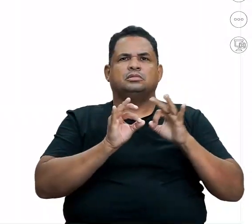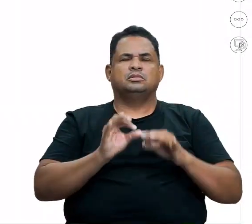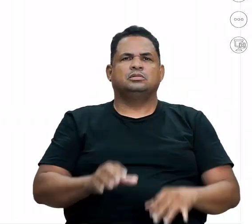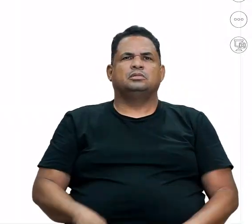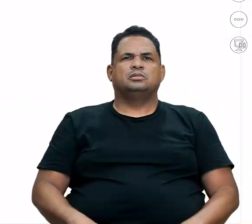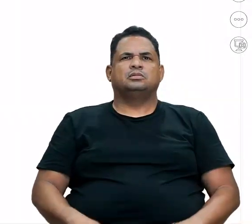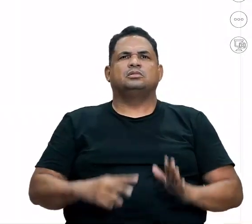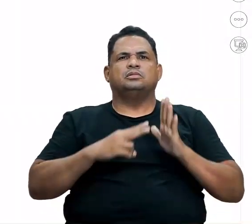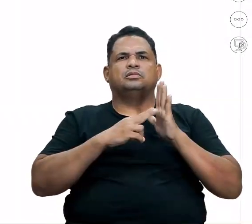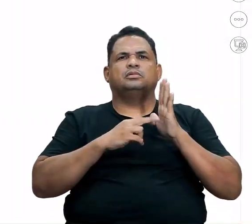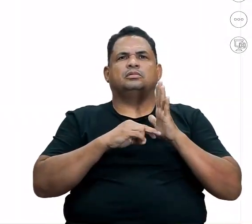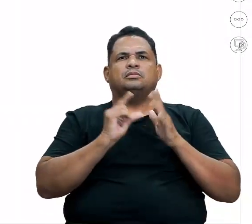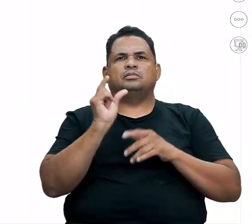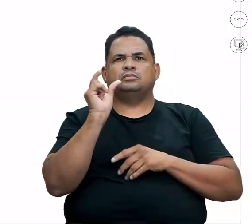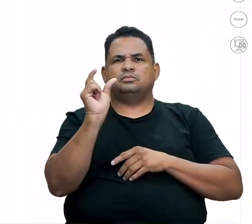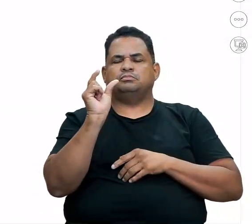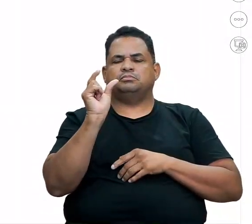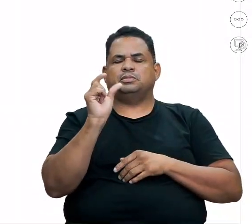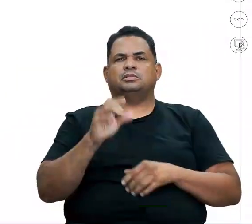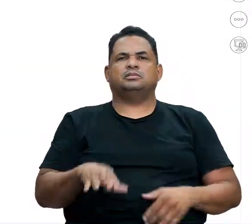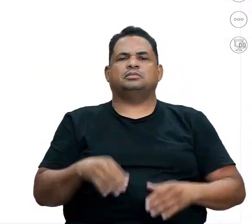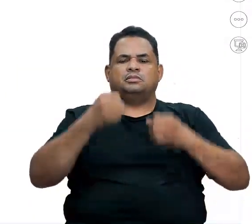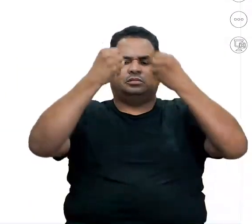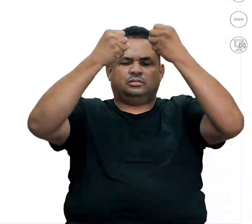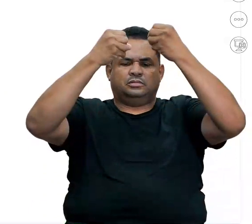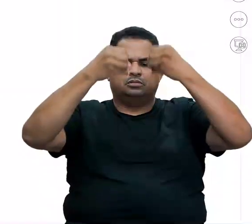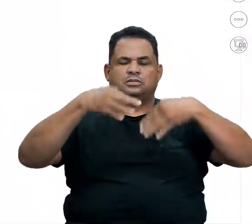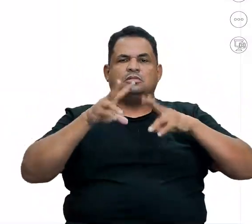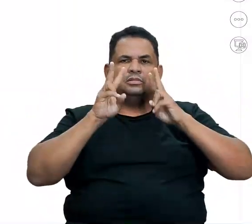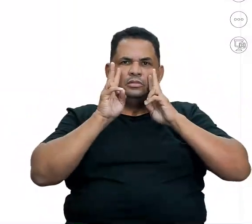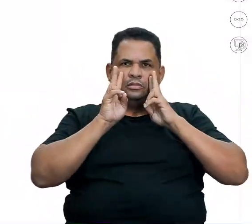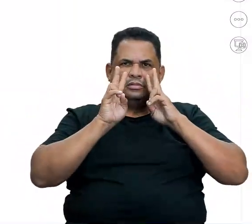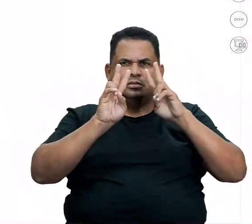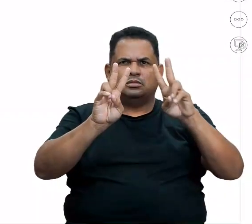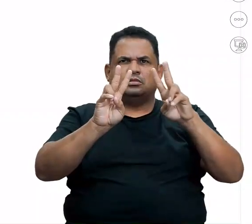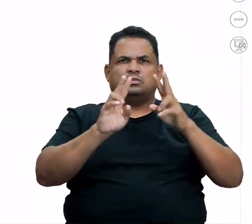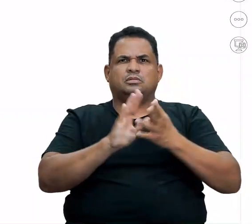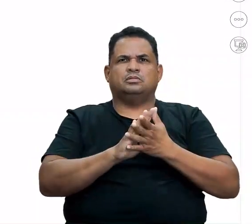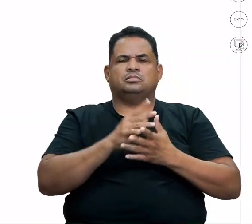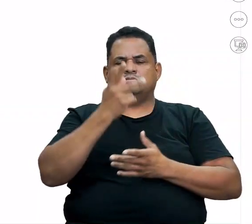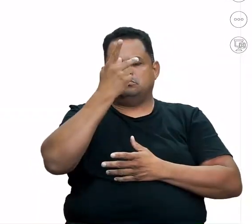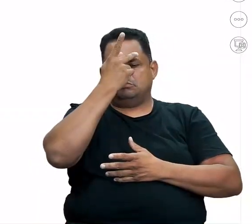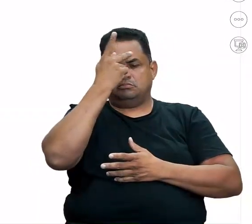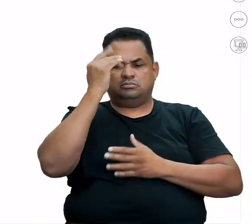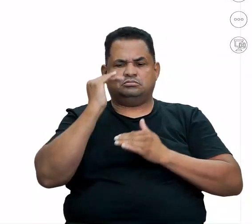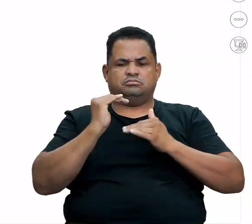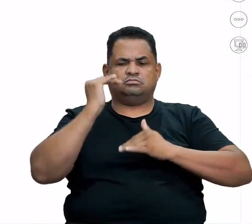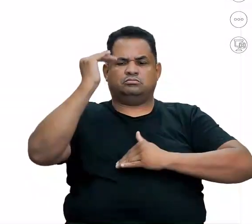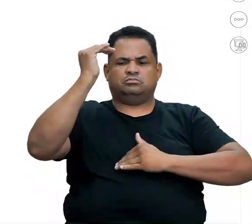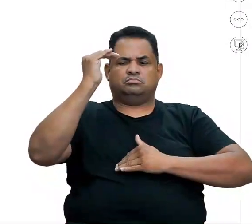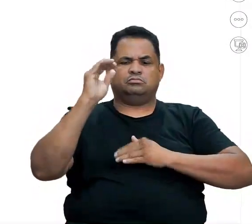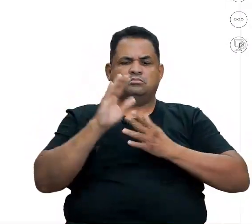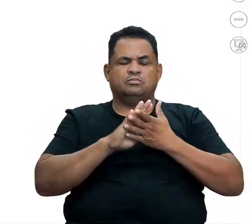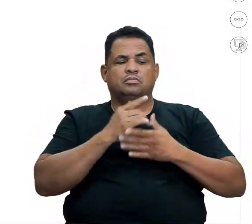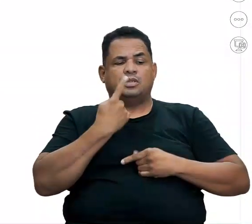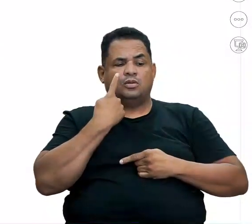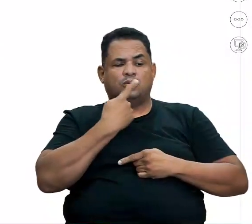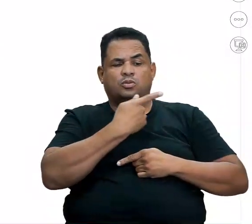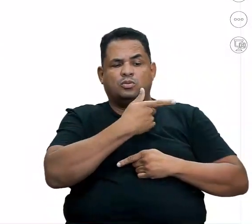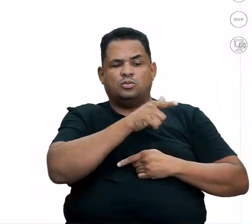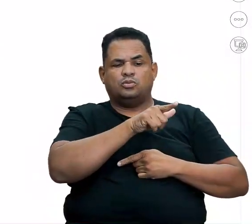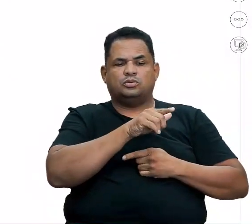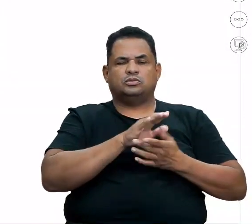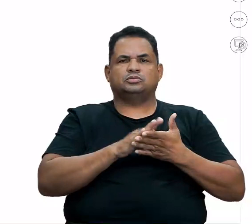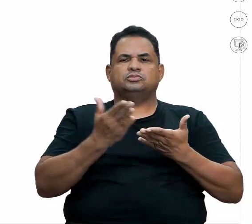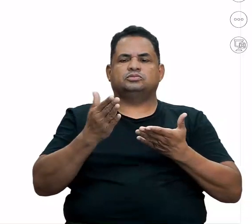Sumner, para explicar aí essa visão que as pessoas têm de superioridade em relação aí a